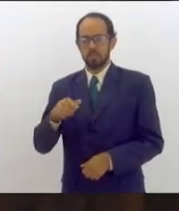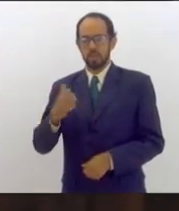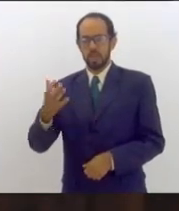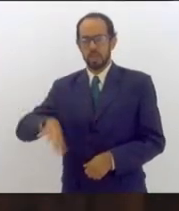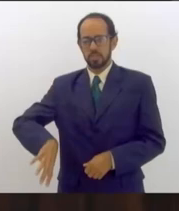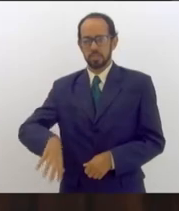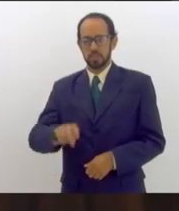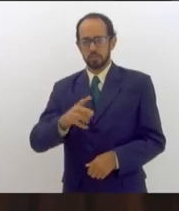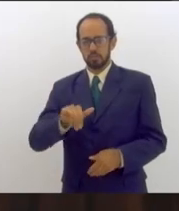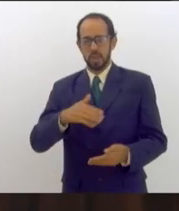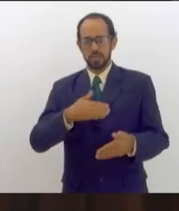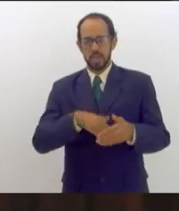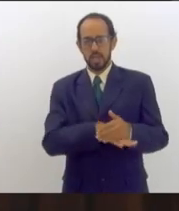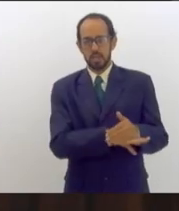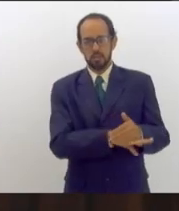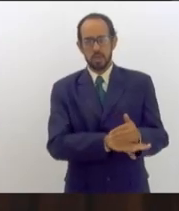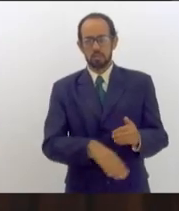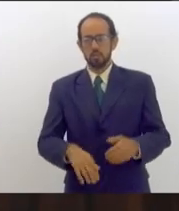e vai arquivo